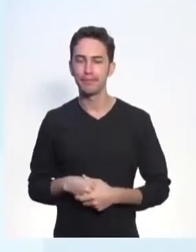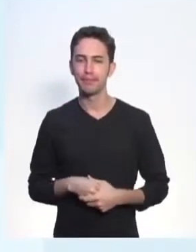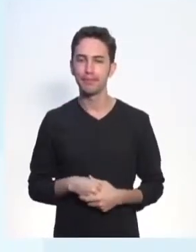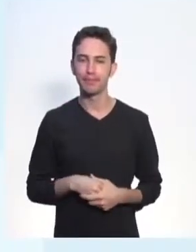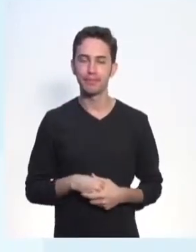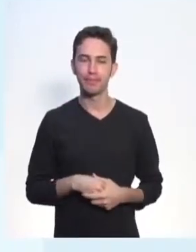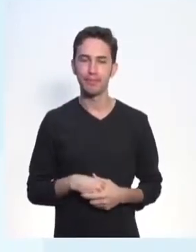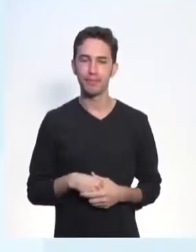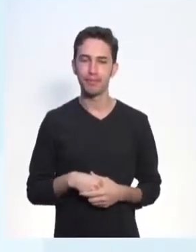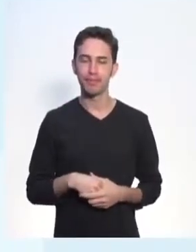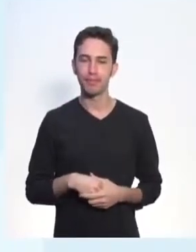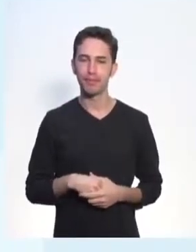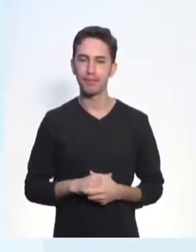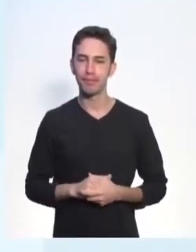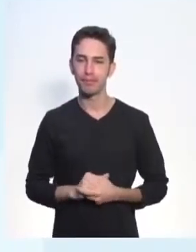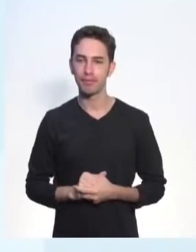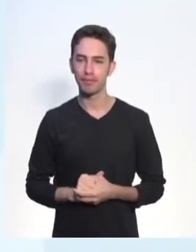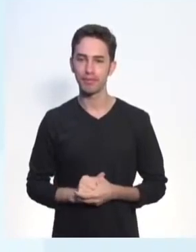Praias